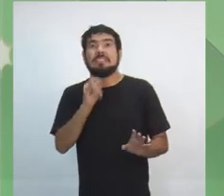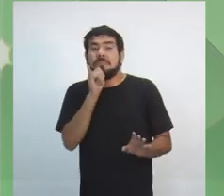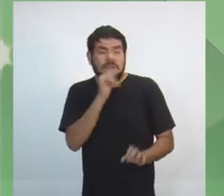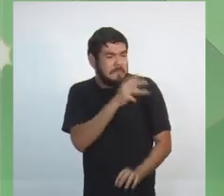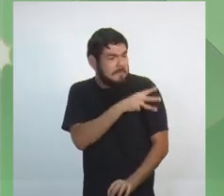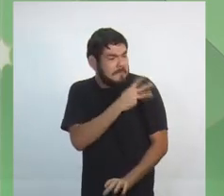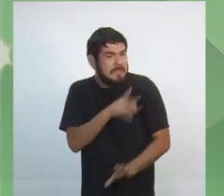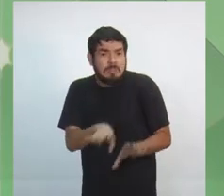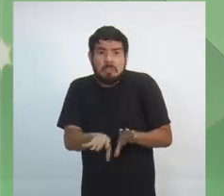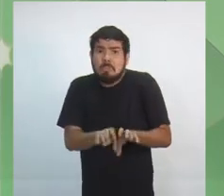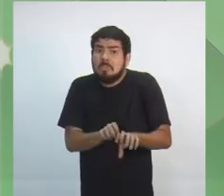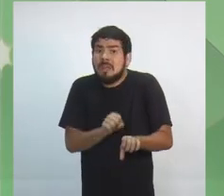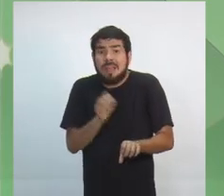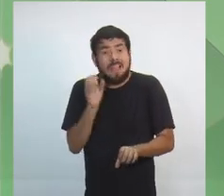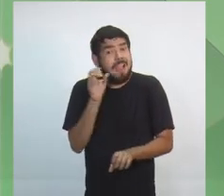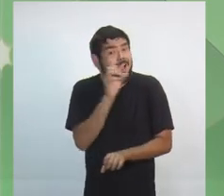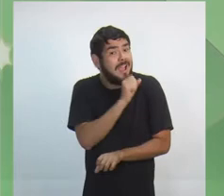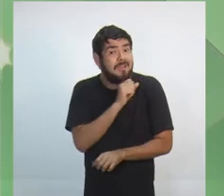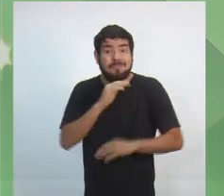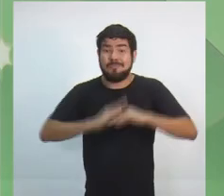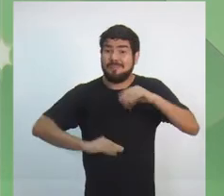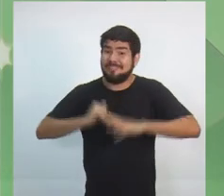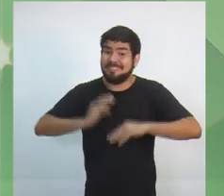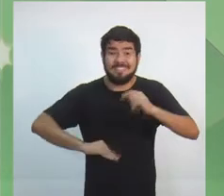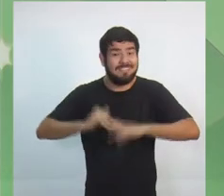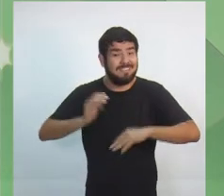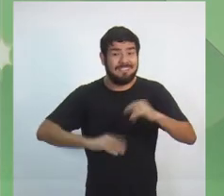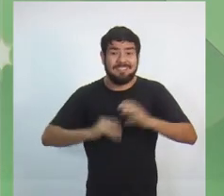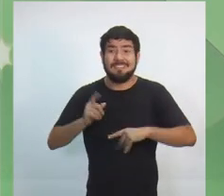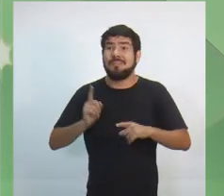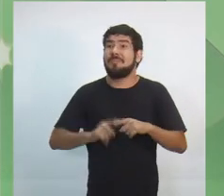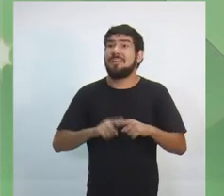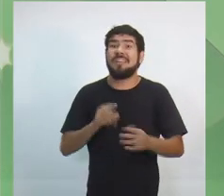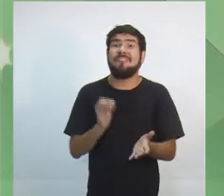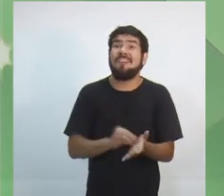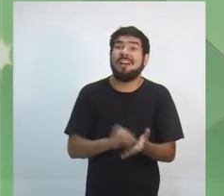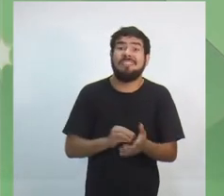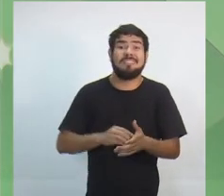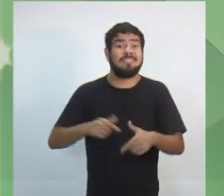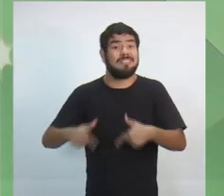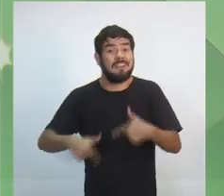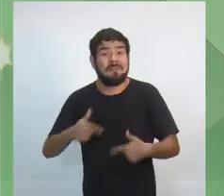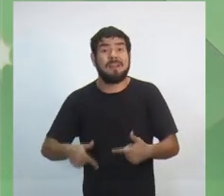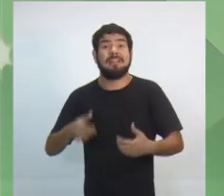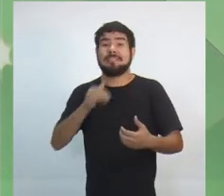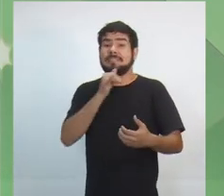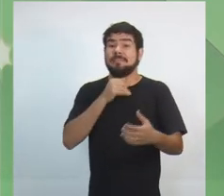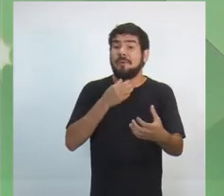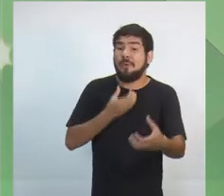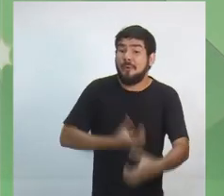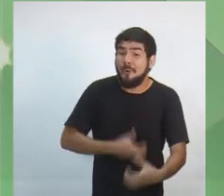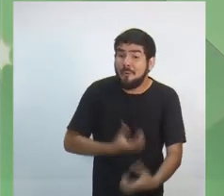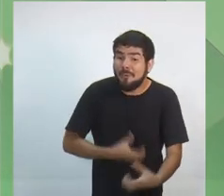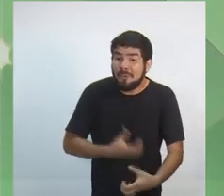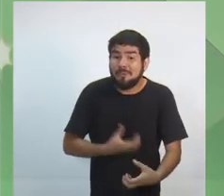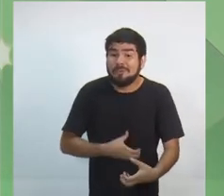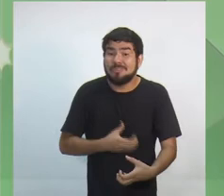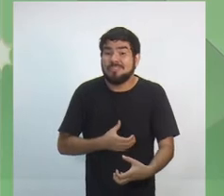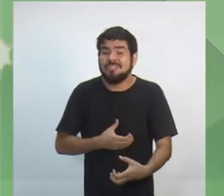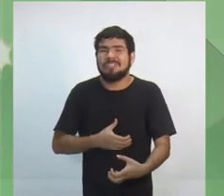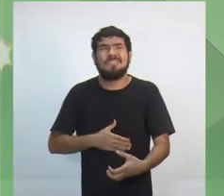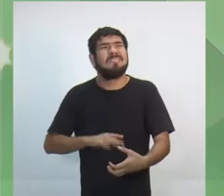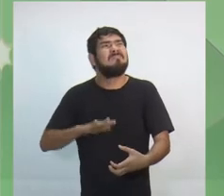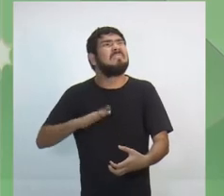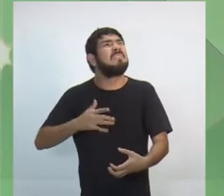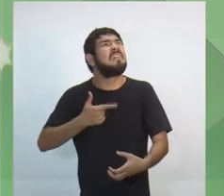profissão para poder enfrentar essa falta de emprego no mercado de trabalho. Os concursos públicos que nós estamos colocando, eles vão atingir no